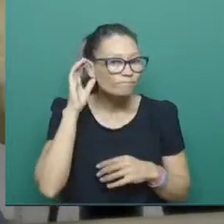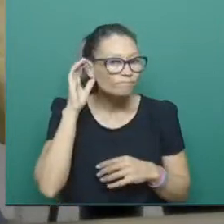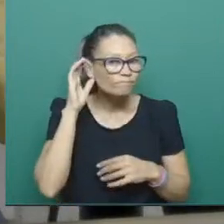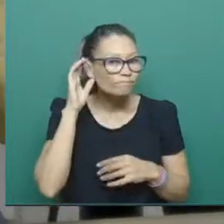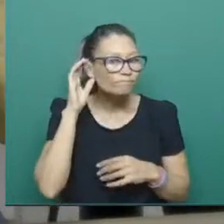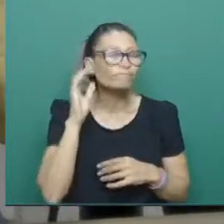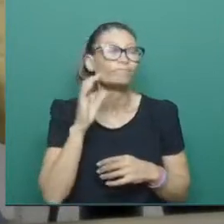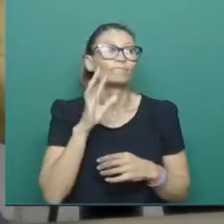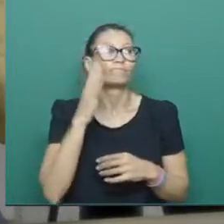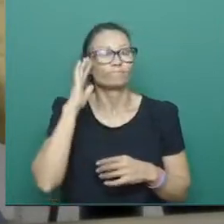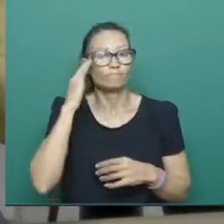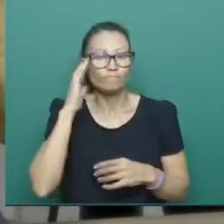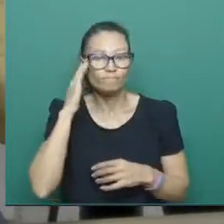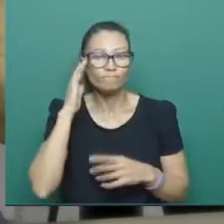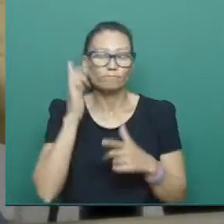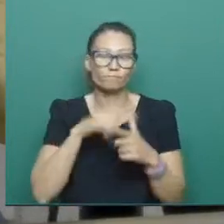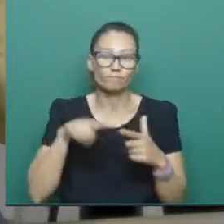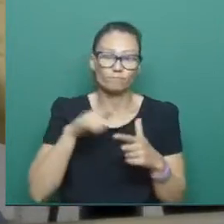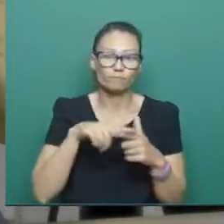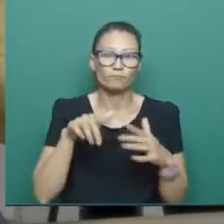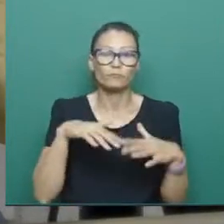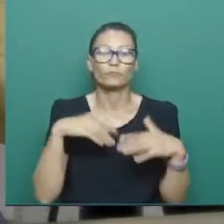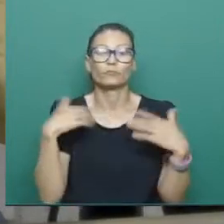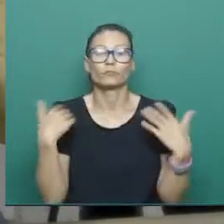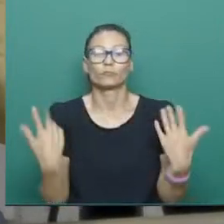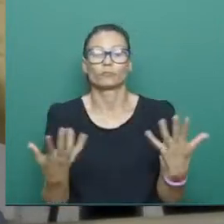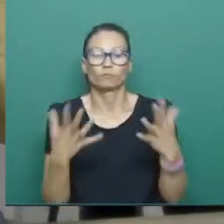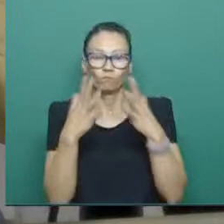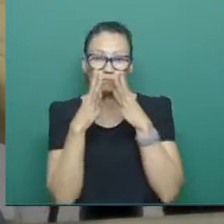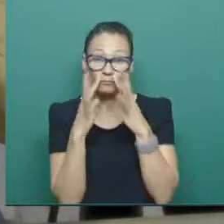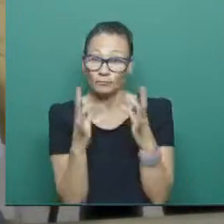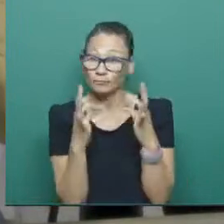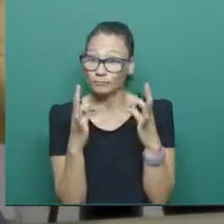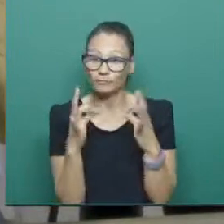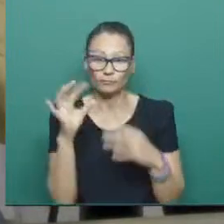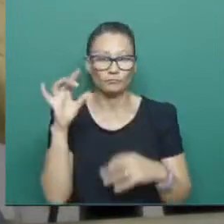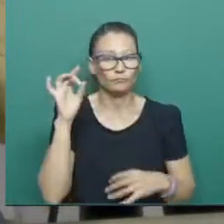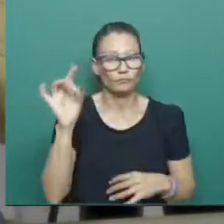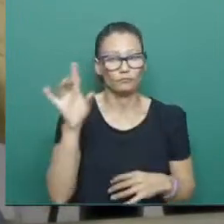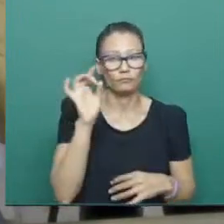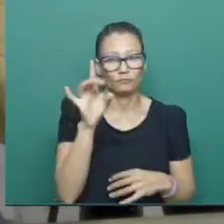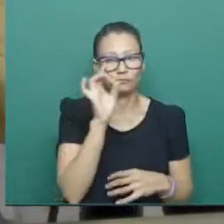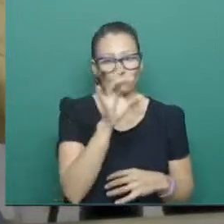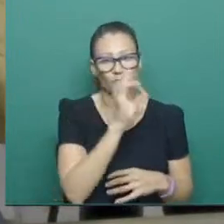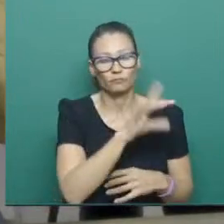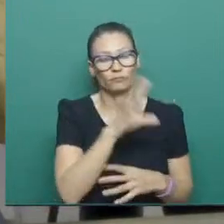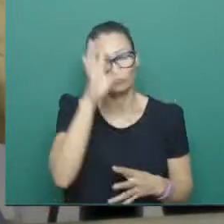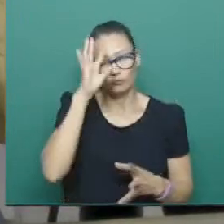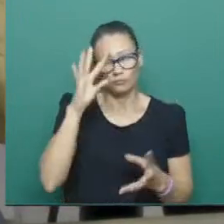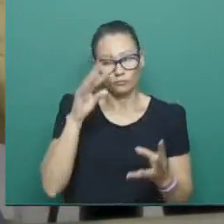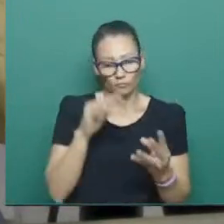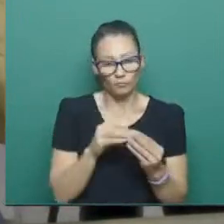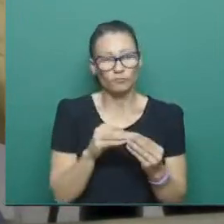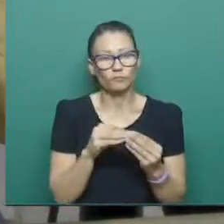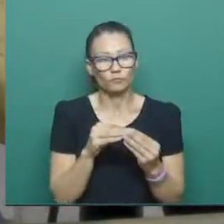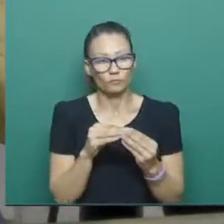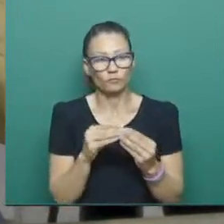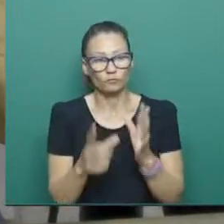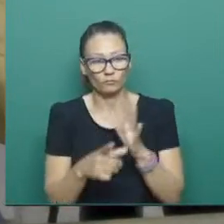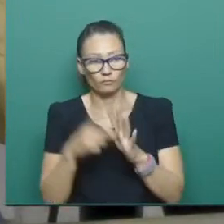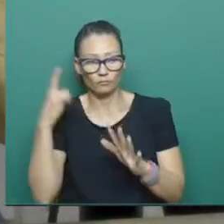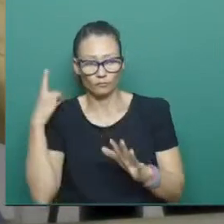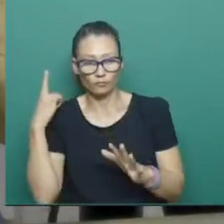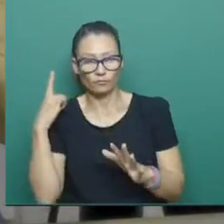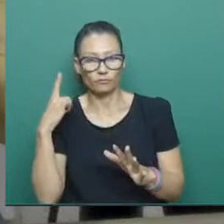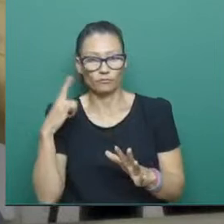da problemática toda. Eu ouvi atentamente as falas e eu tirei algumas conclusões preliminares. E a primeira